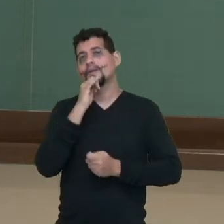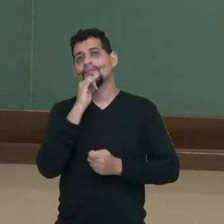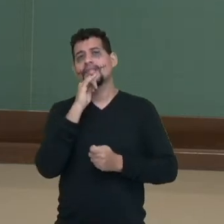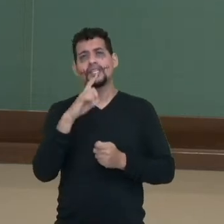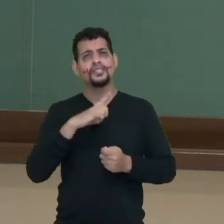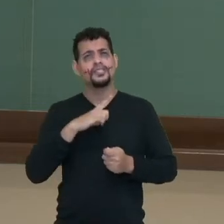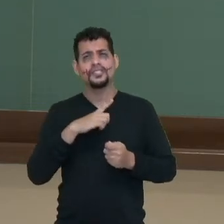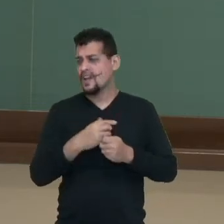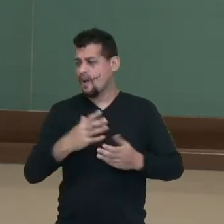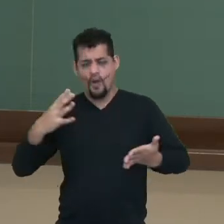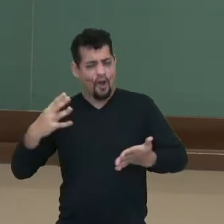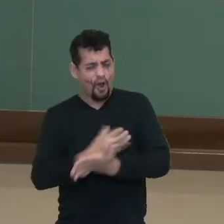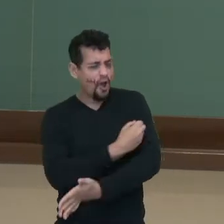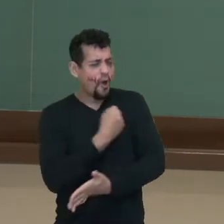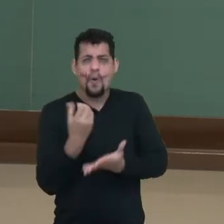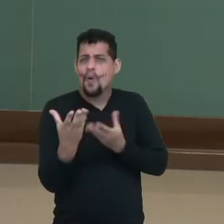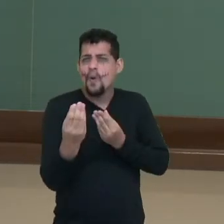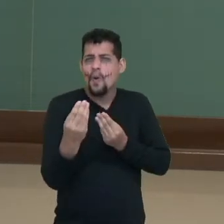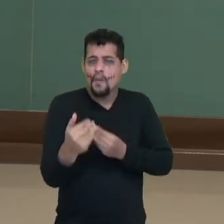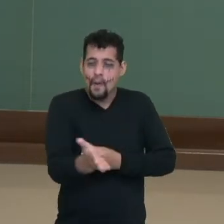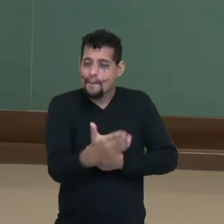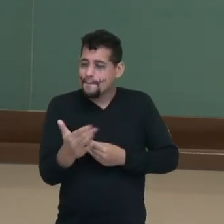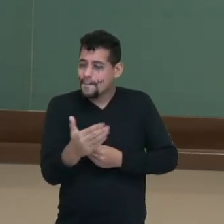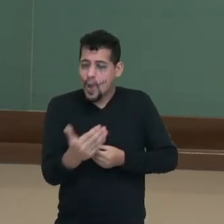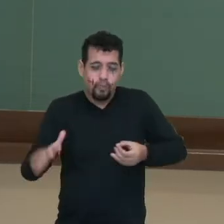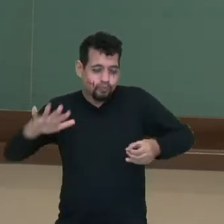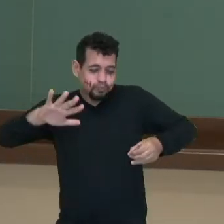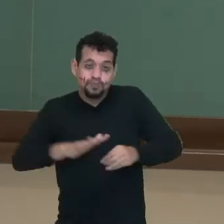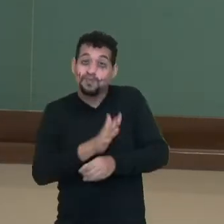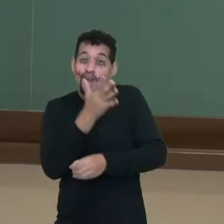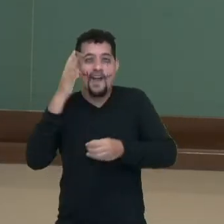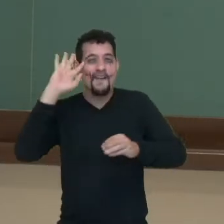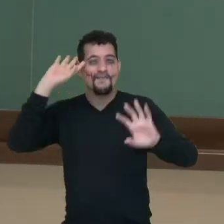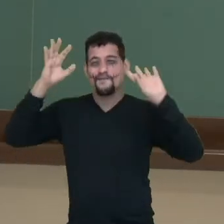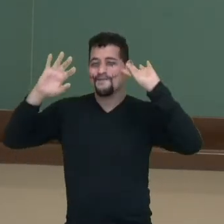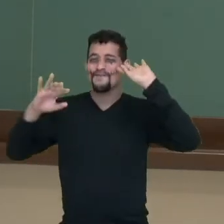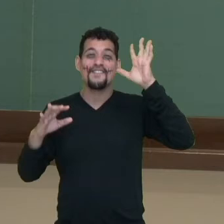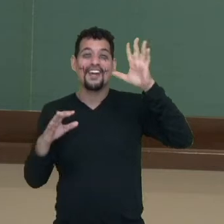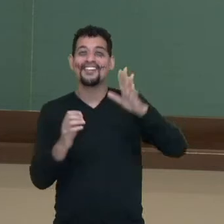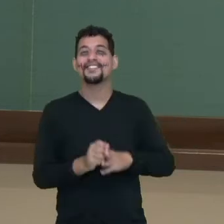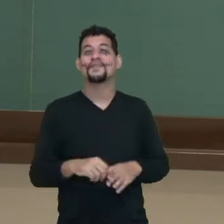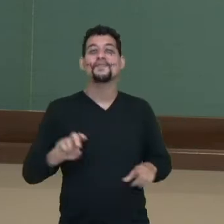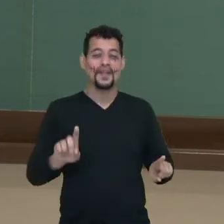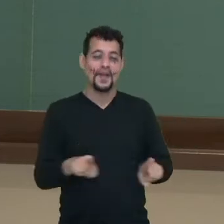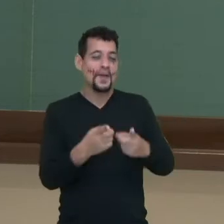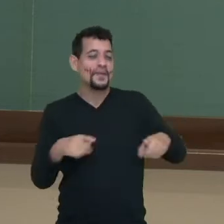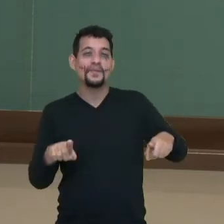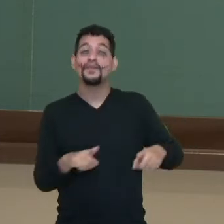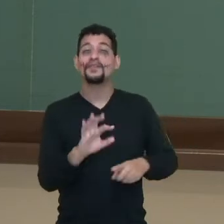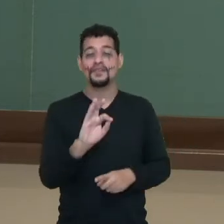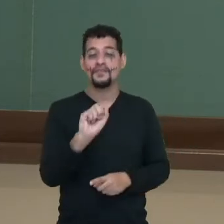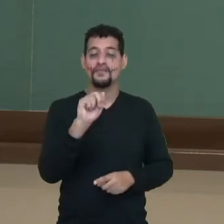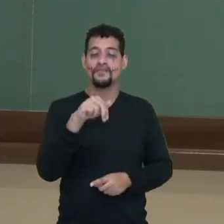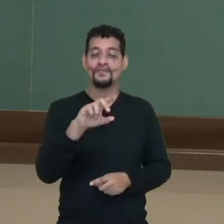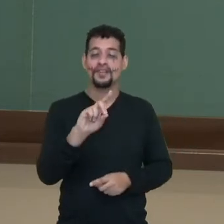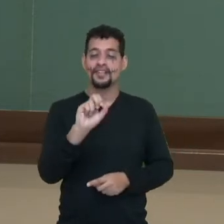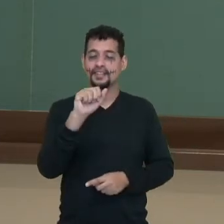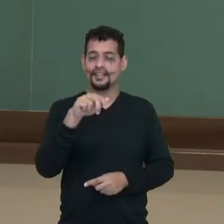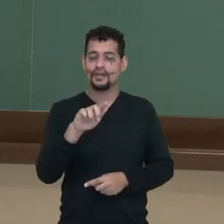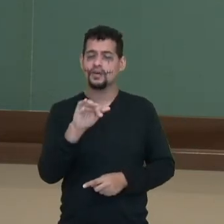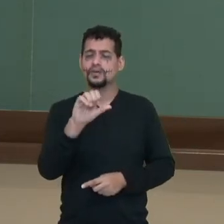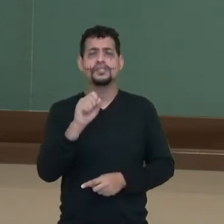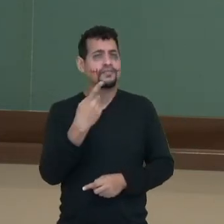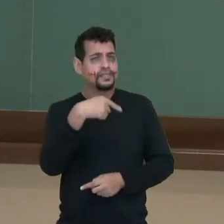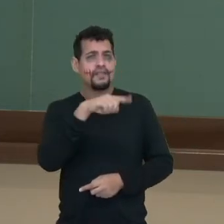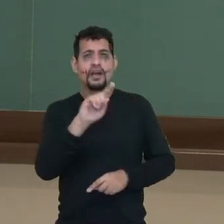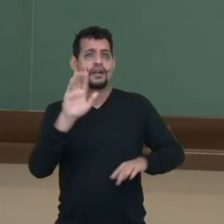tinham êxito, né? Conseguiam muitos peixes, eram festejados com os fandangos. Então, se você for para as